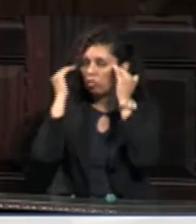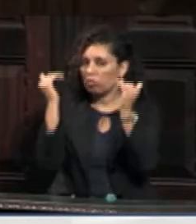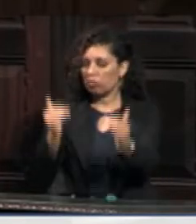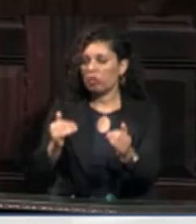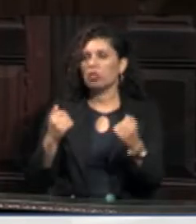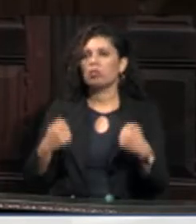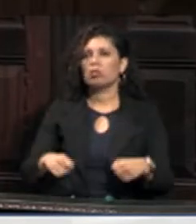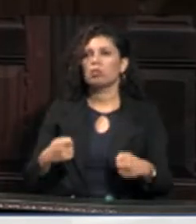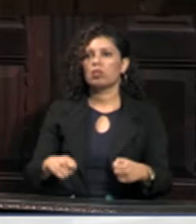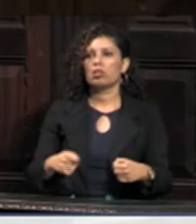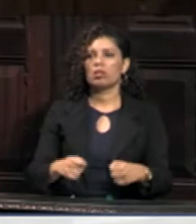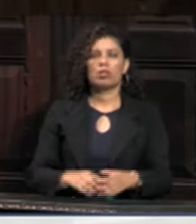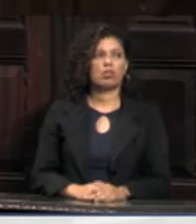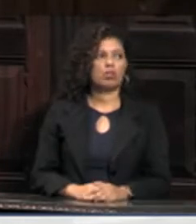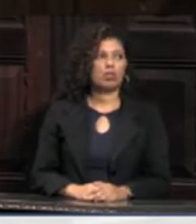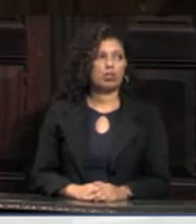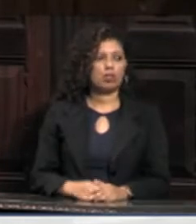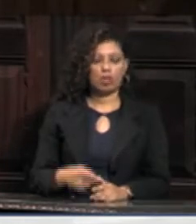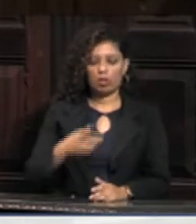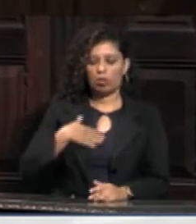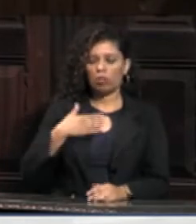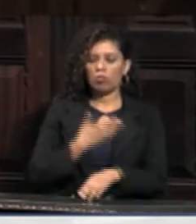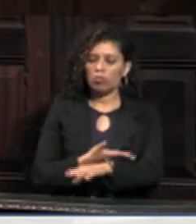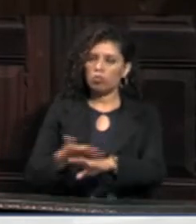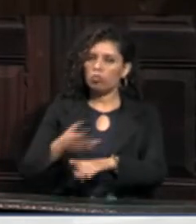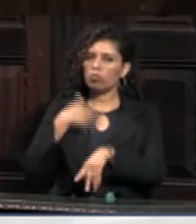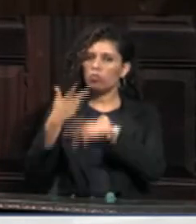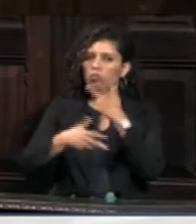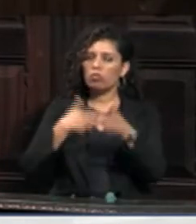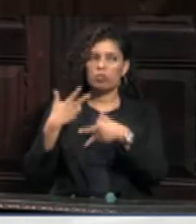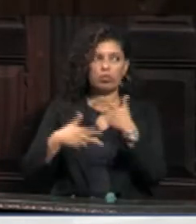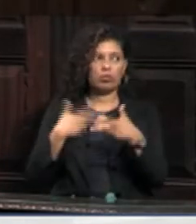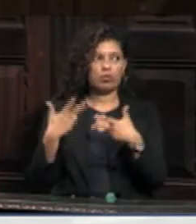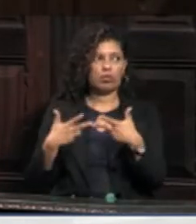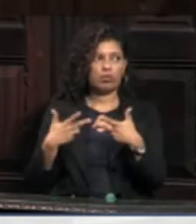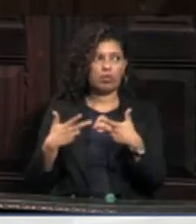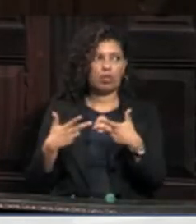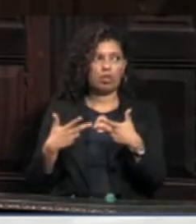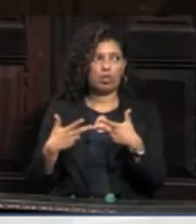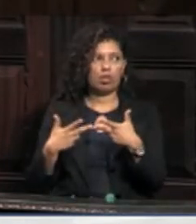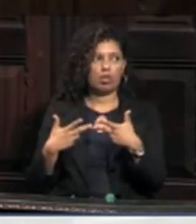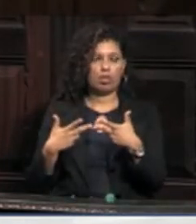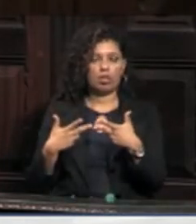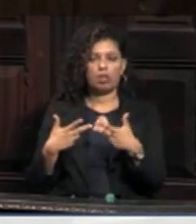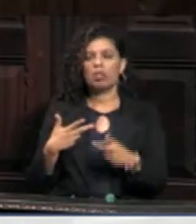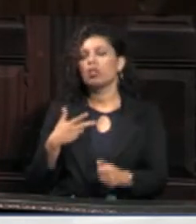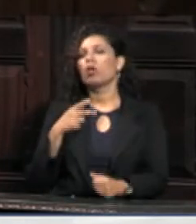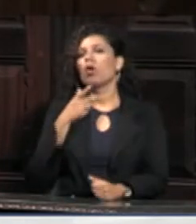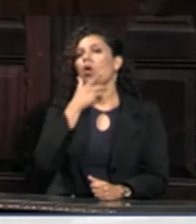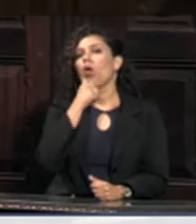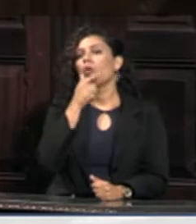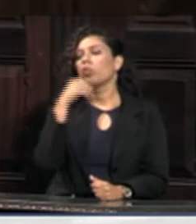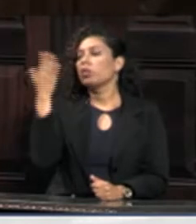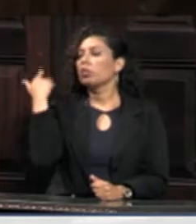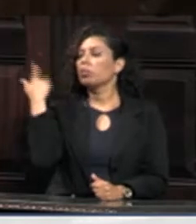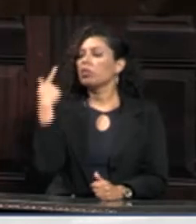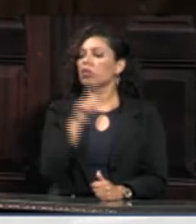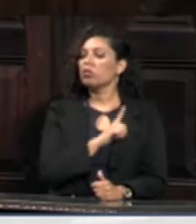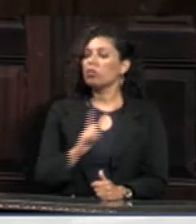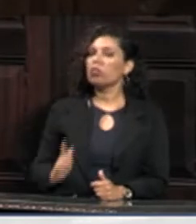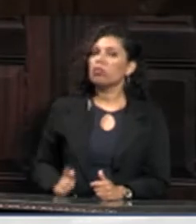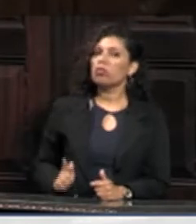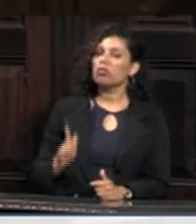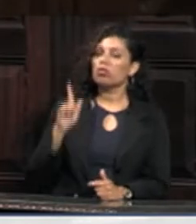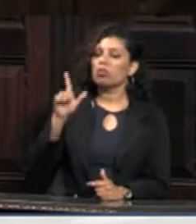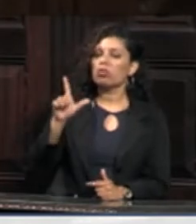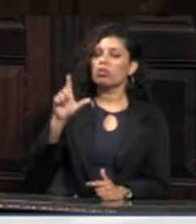Costumo aqui parafrasear o ex-governador Leonel Brizola sobre resultado